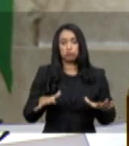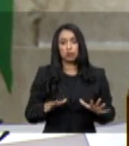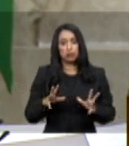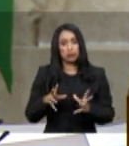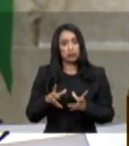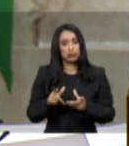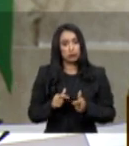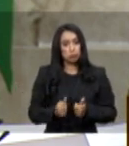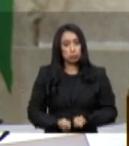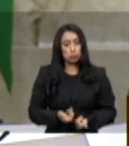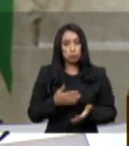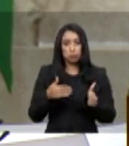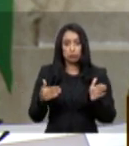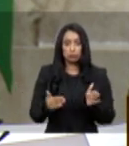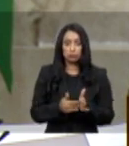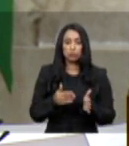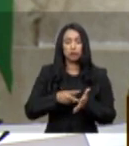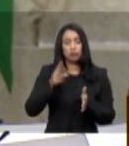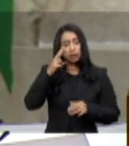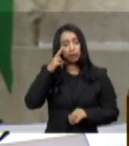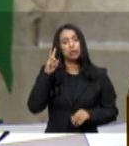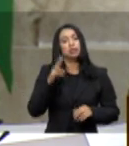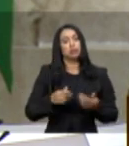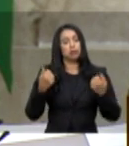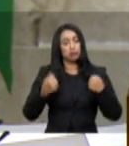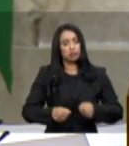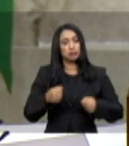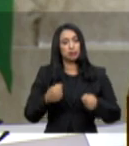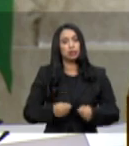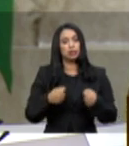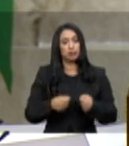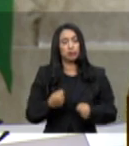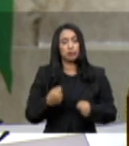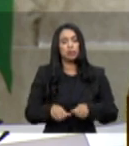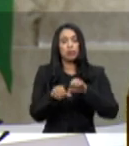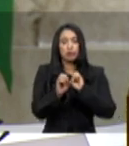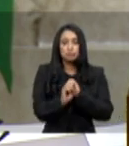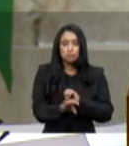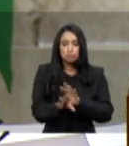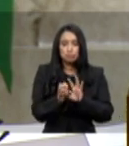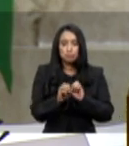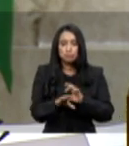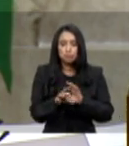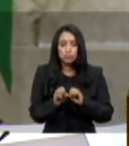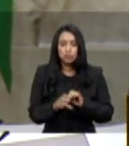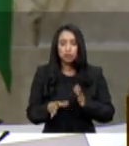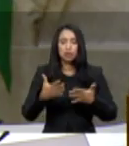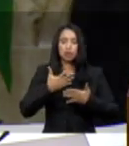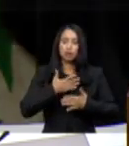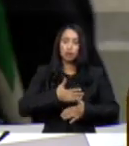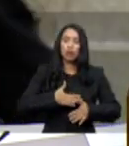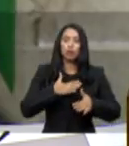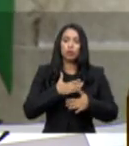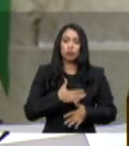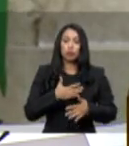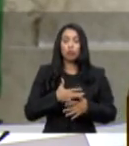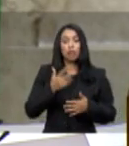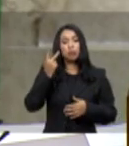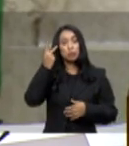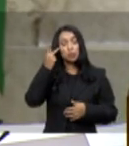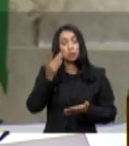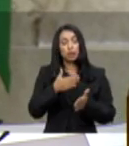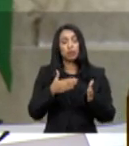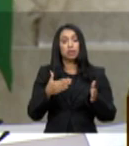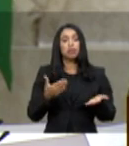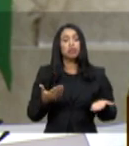isso a sessão administrativa foi transmitida devem ser pedagógicos e serenos para que